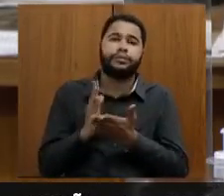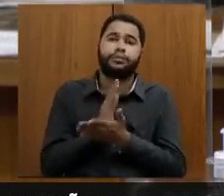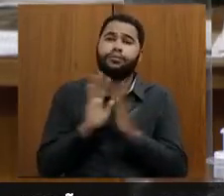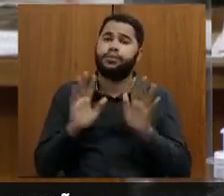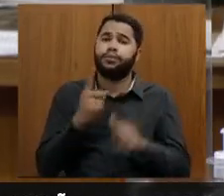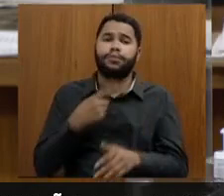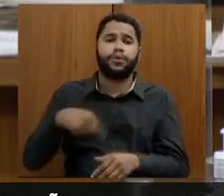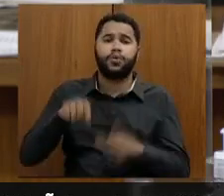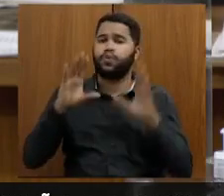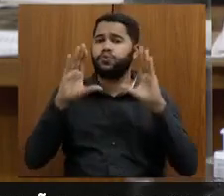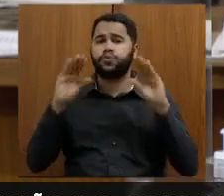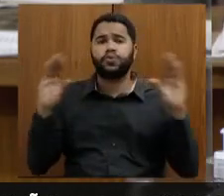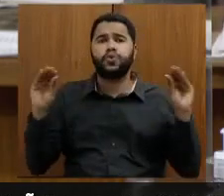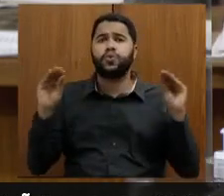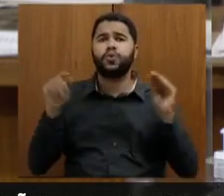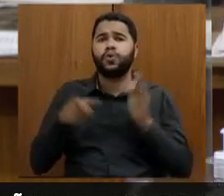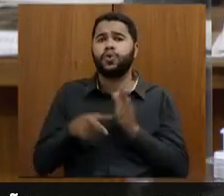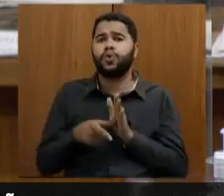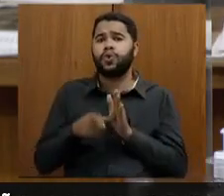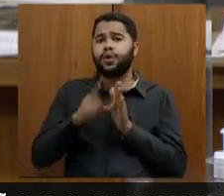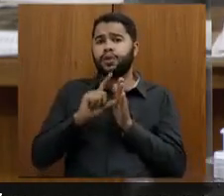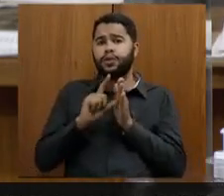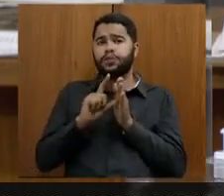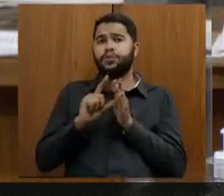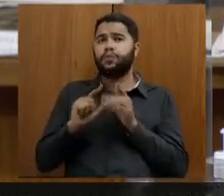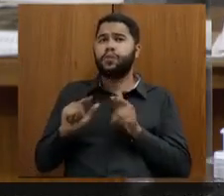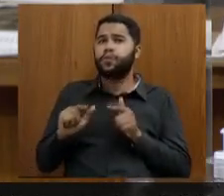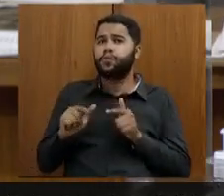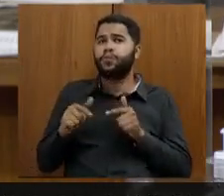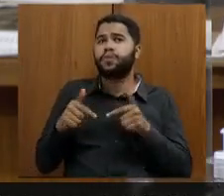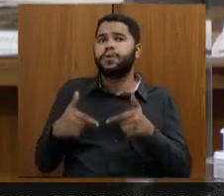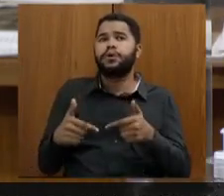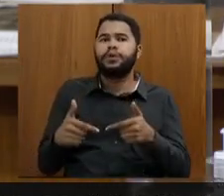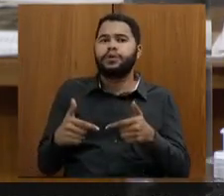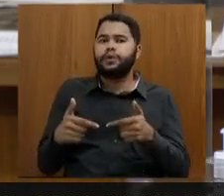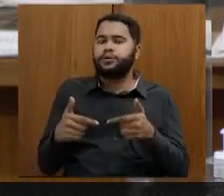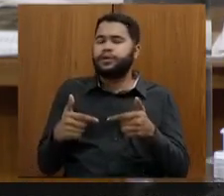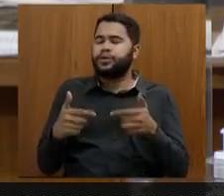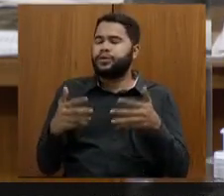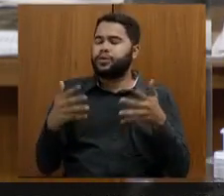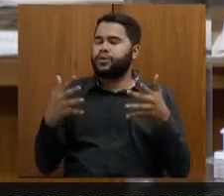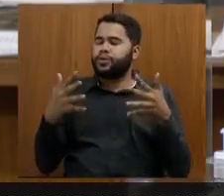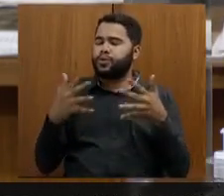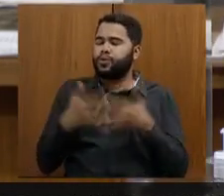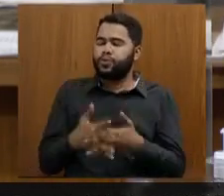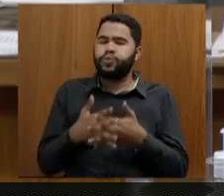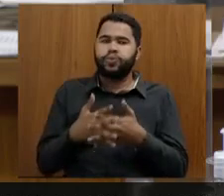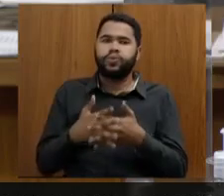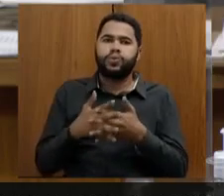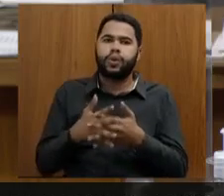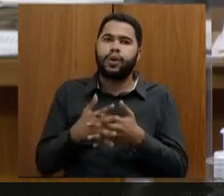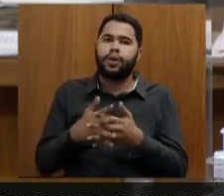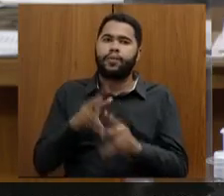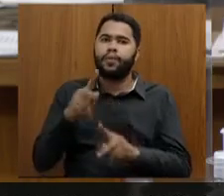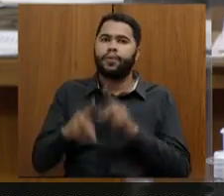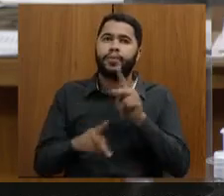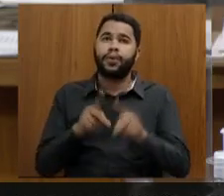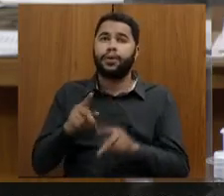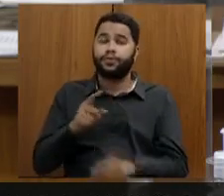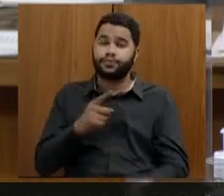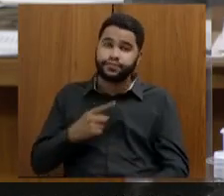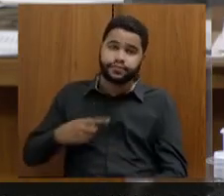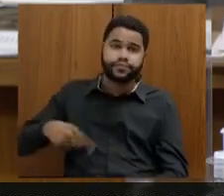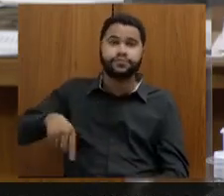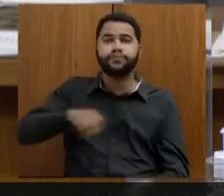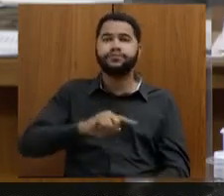mas para nós foi muito tranquila a gente antecipou uma ação ali desastrosa que seria para a população a